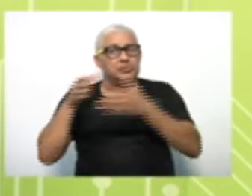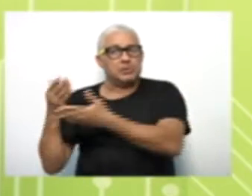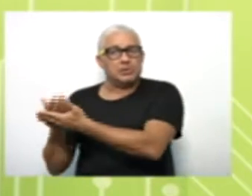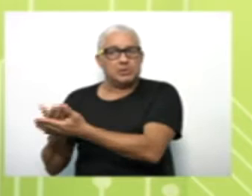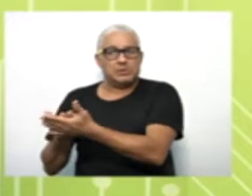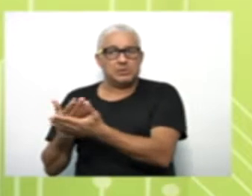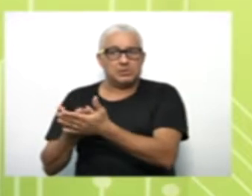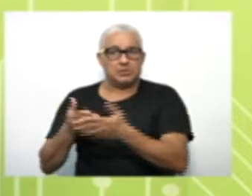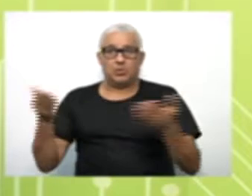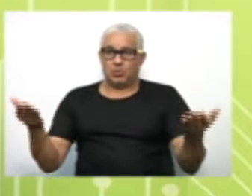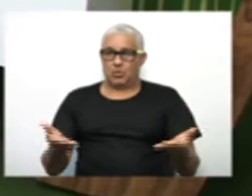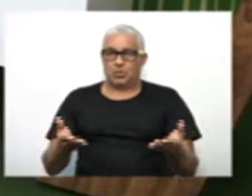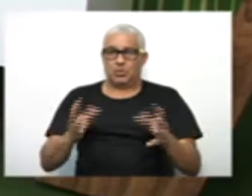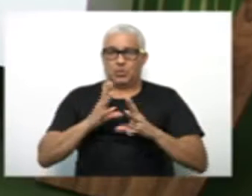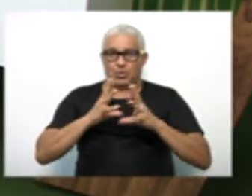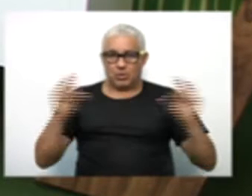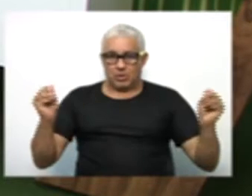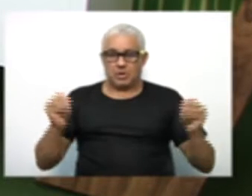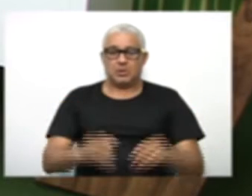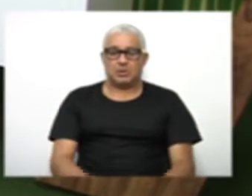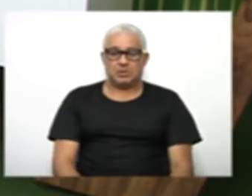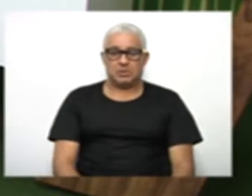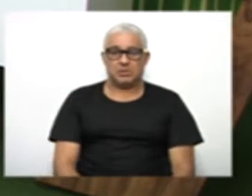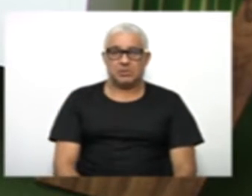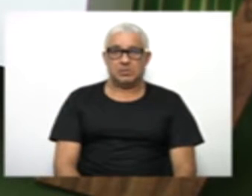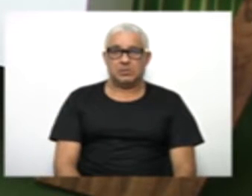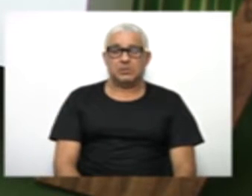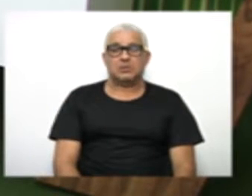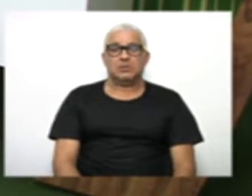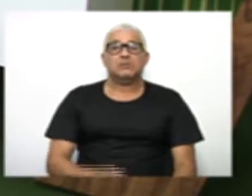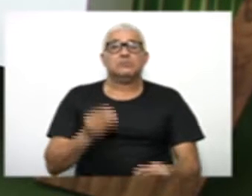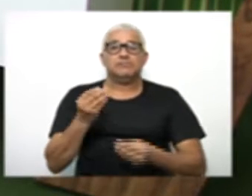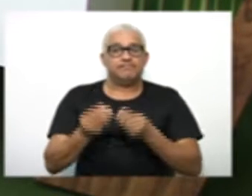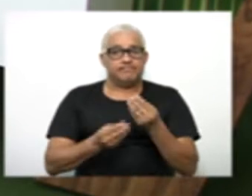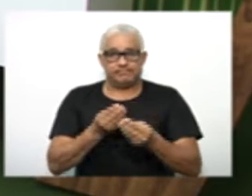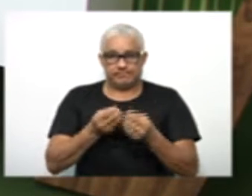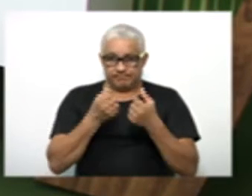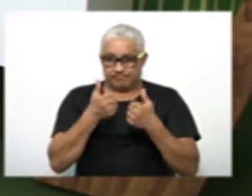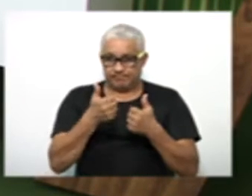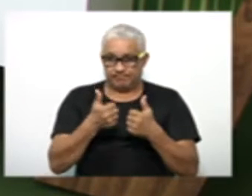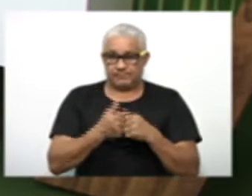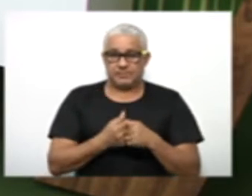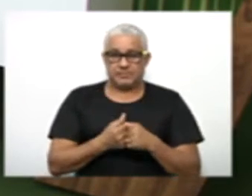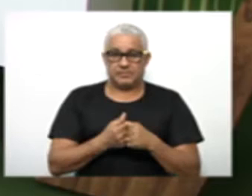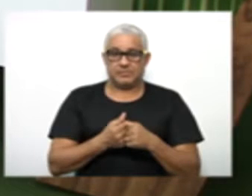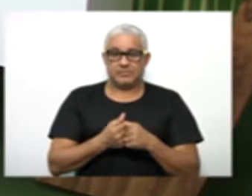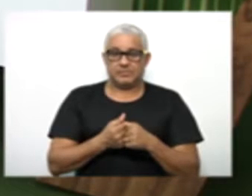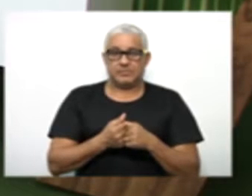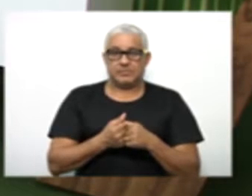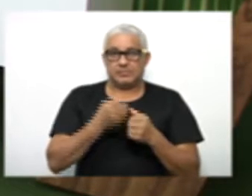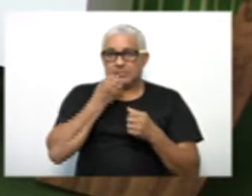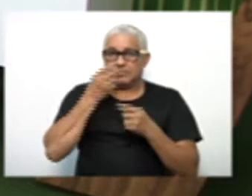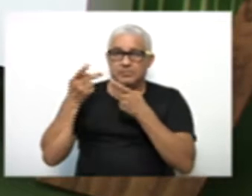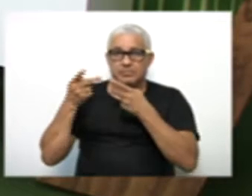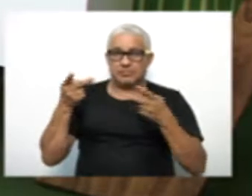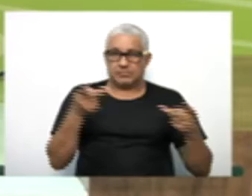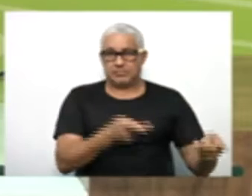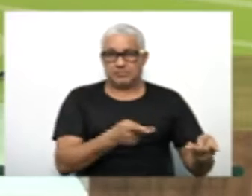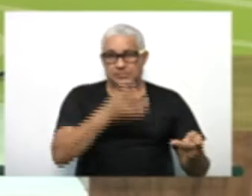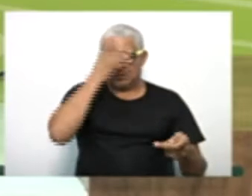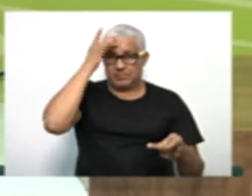aulas. Certo, professor? Perfeito. Como está o chat? Tudo bem? Nesse momento, professor, estão dando as boas-vindas, né? Estão